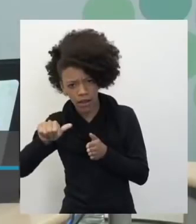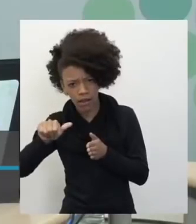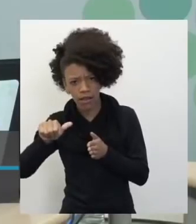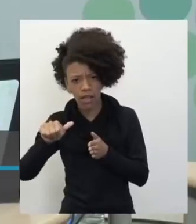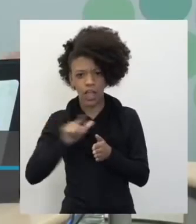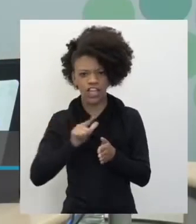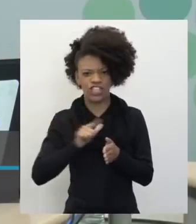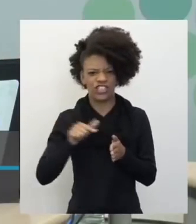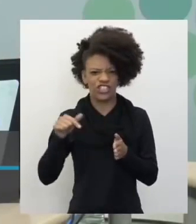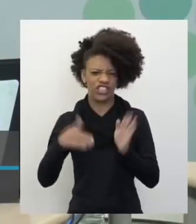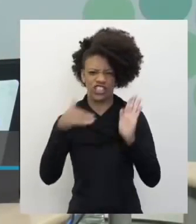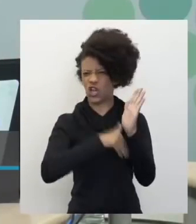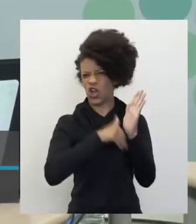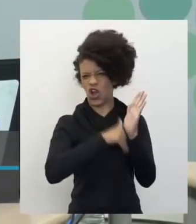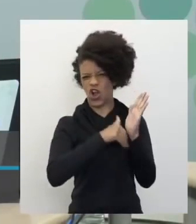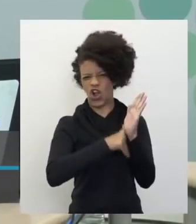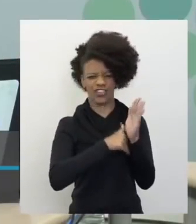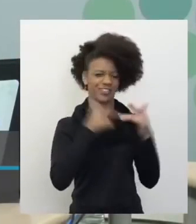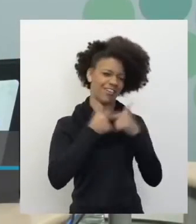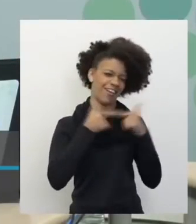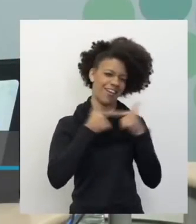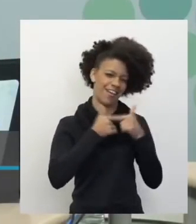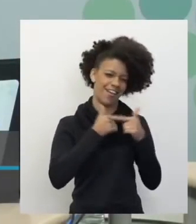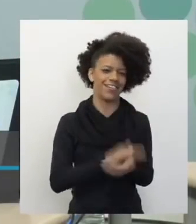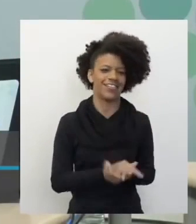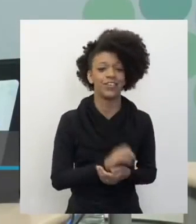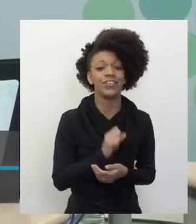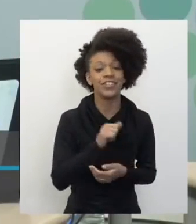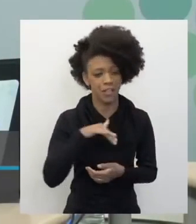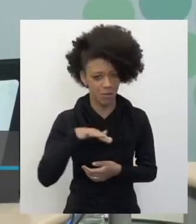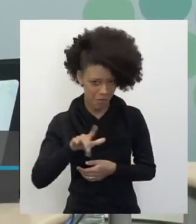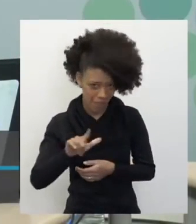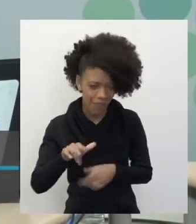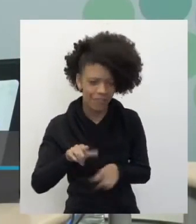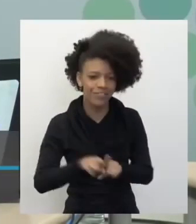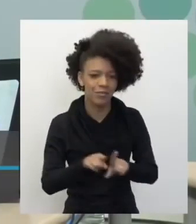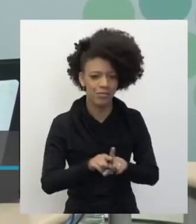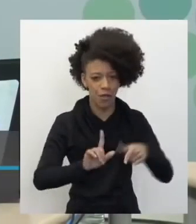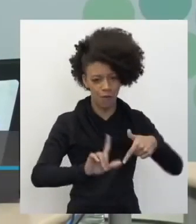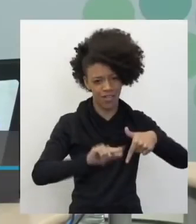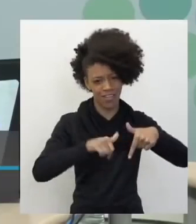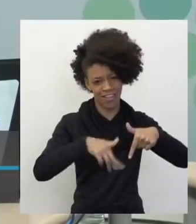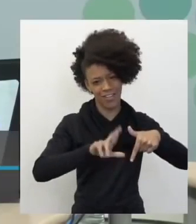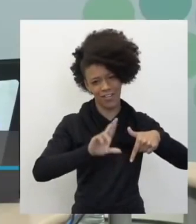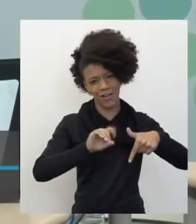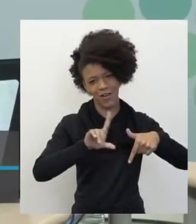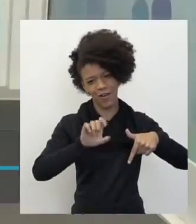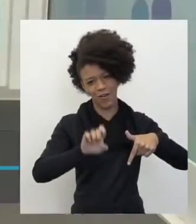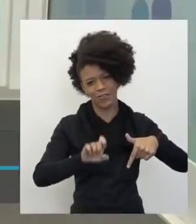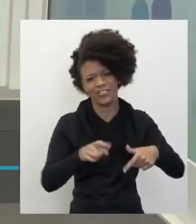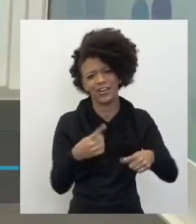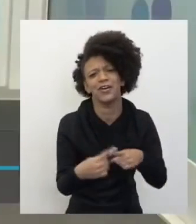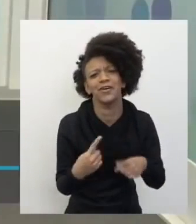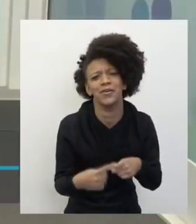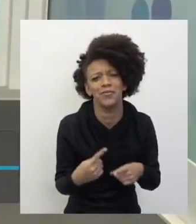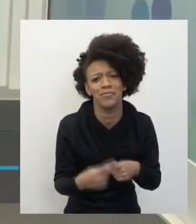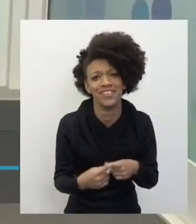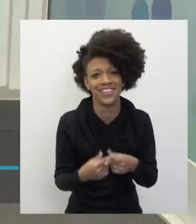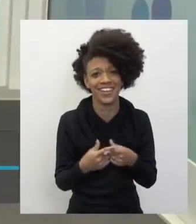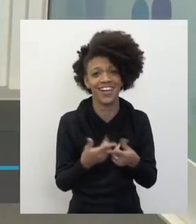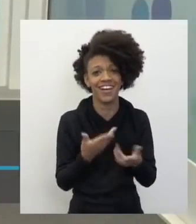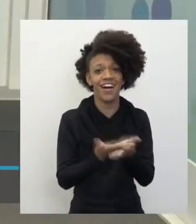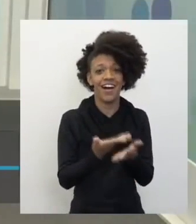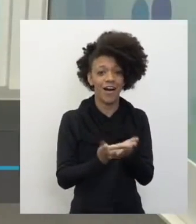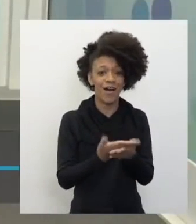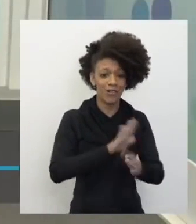caixa tinha o código, kkkk, e o Samuel Corrêa também, o QR Code, porque a gente ficou, André, a aula inteira no suspense. Quando a